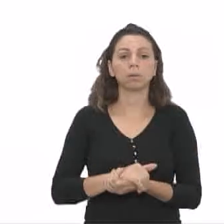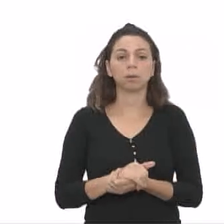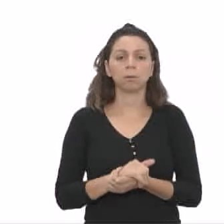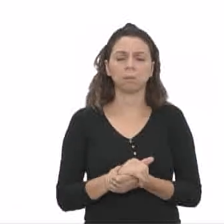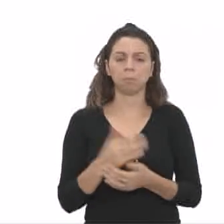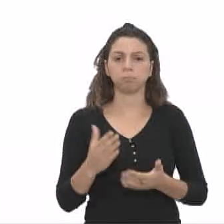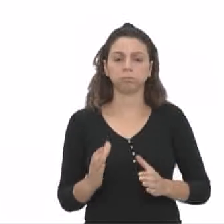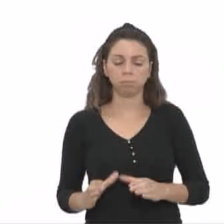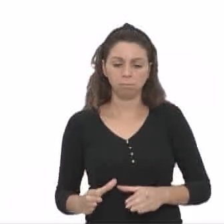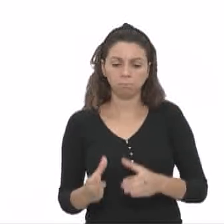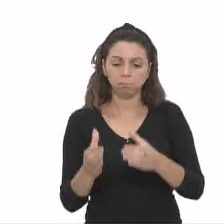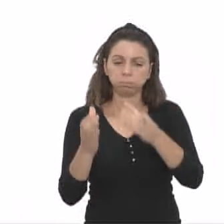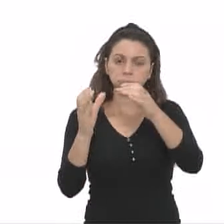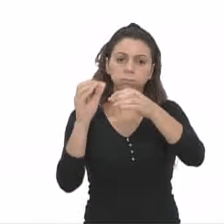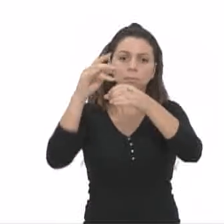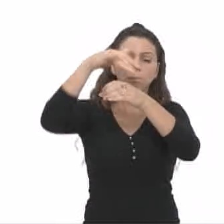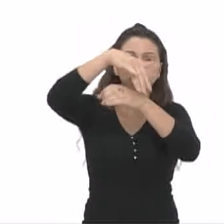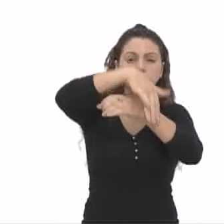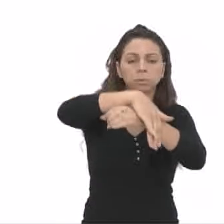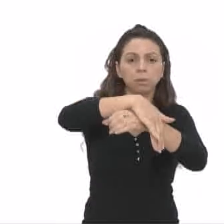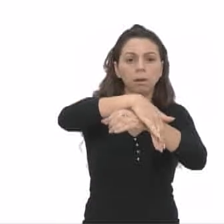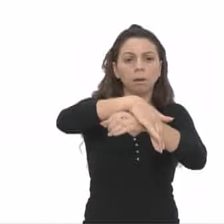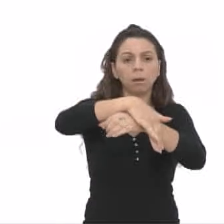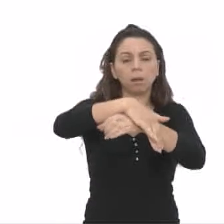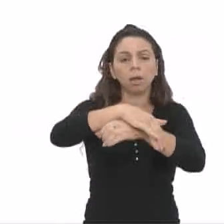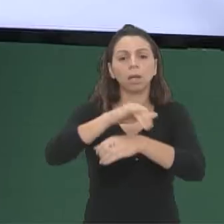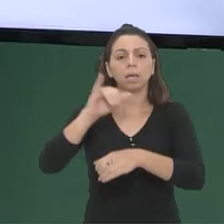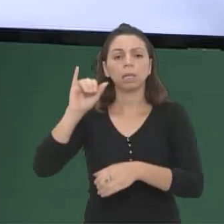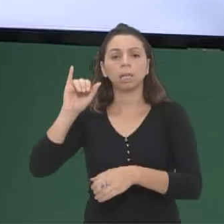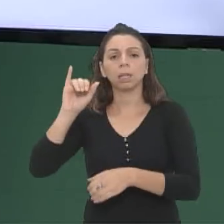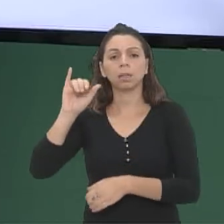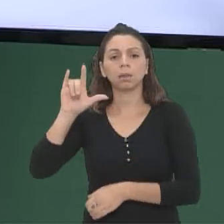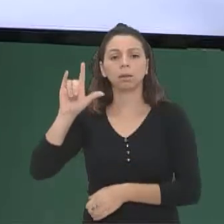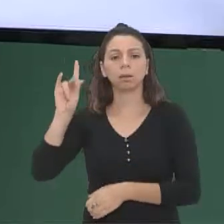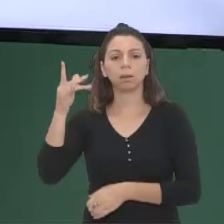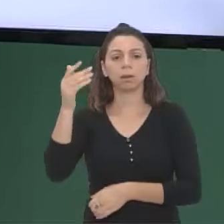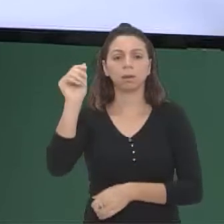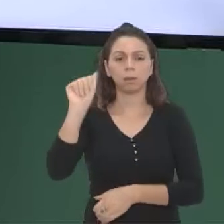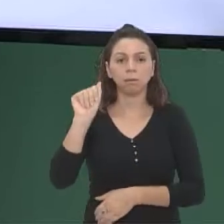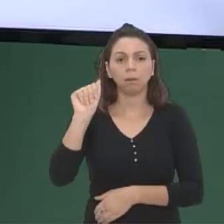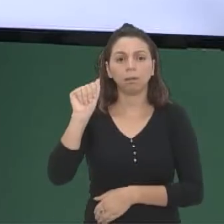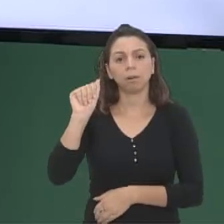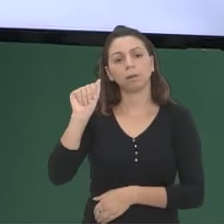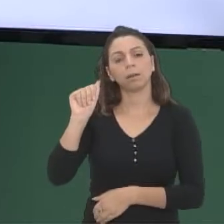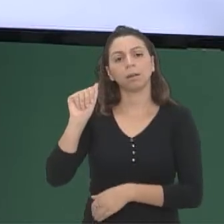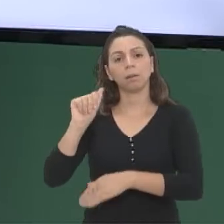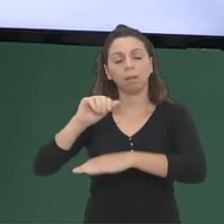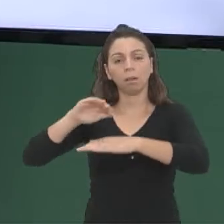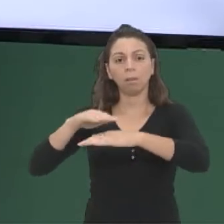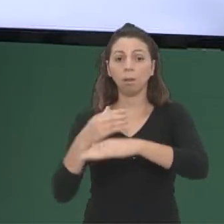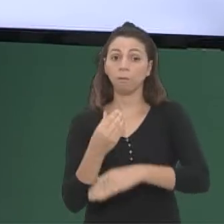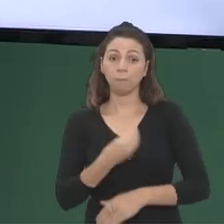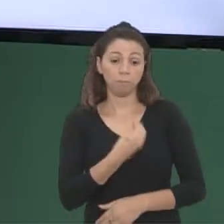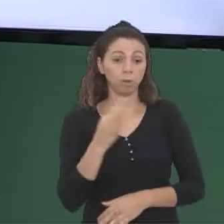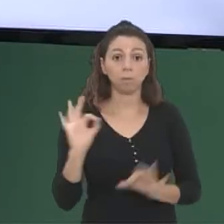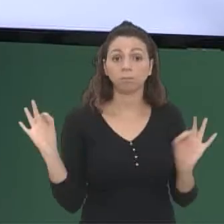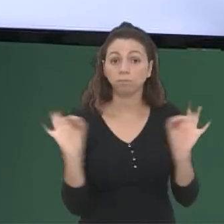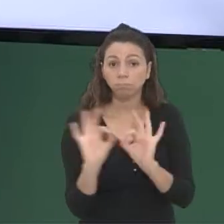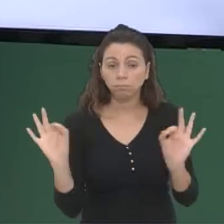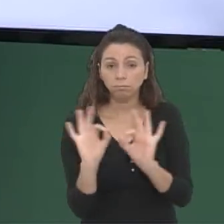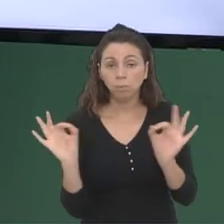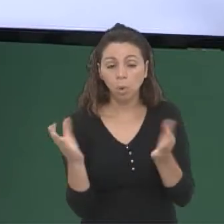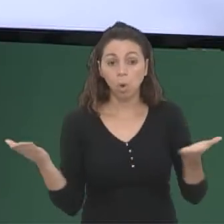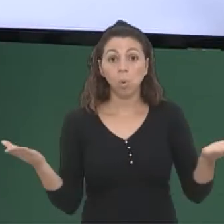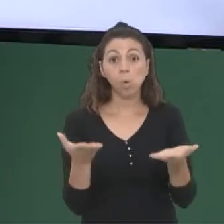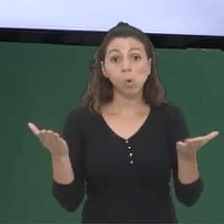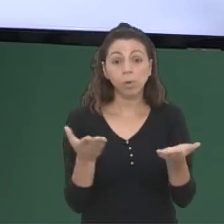sua formação, a ilha era apenas um imenso bloco de rocha, inóspito, sem vida nenhuma. Hoje, porém, abriga uma